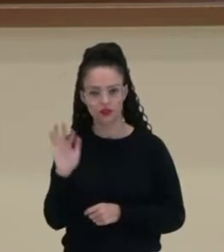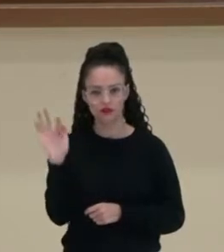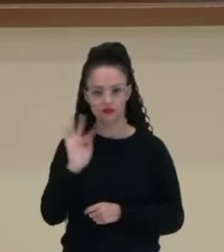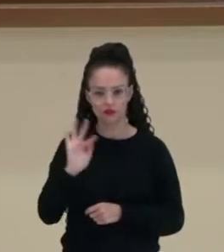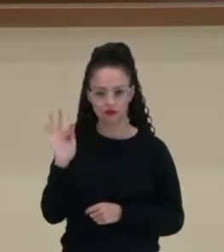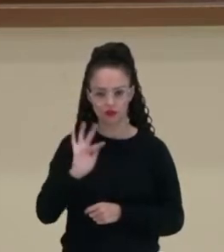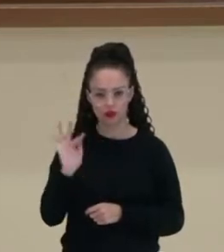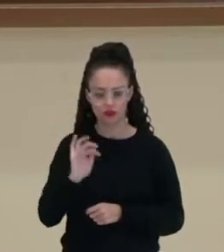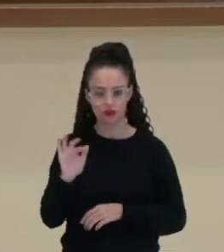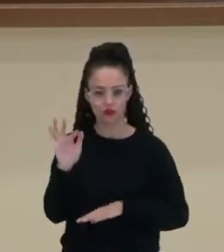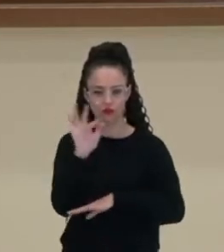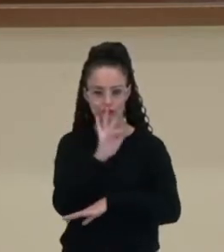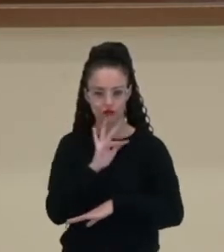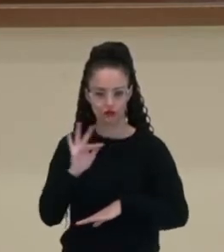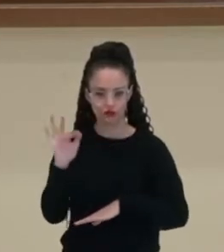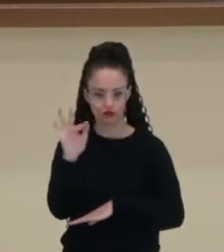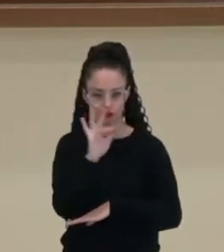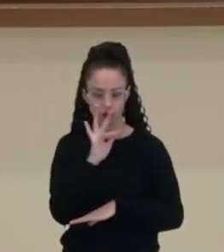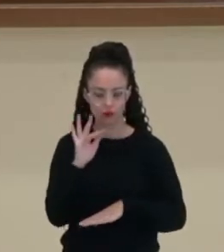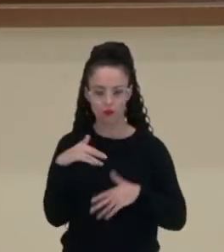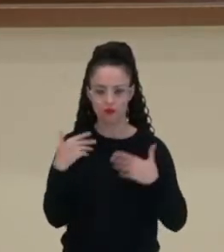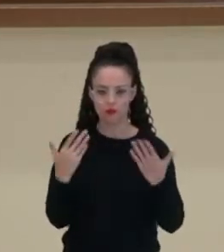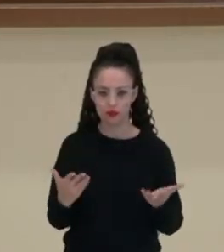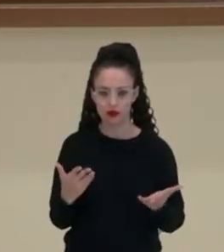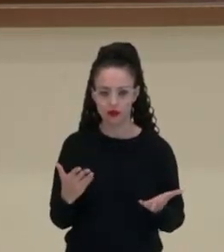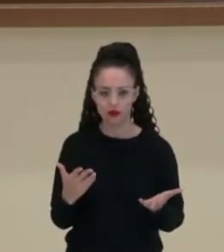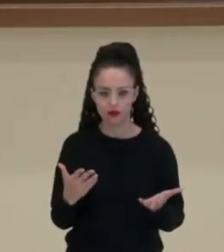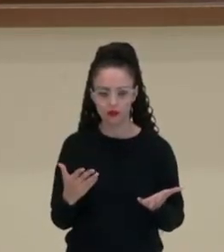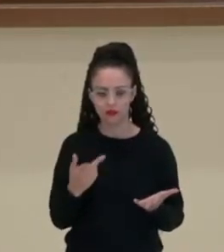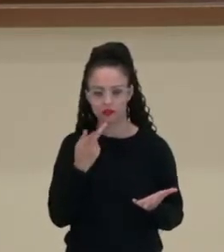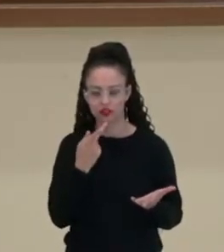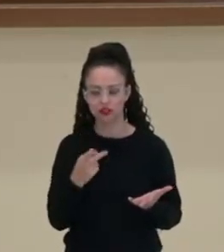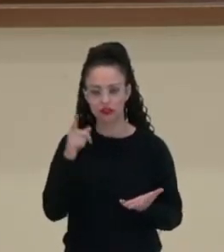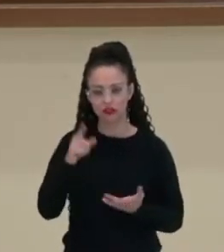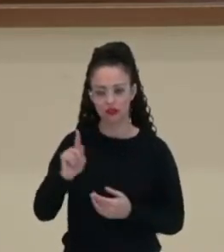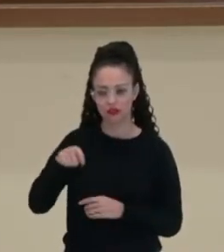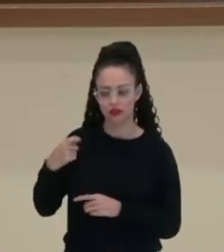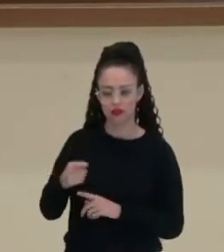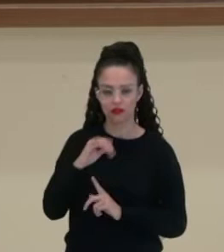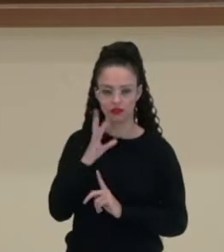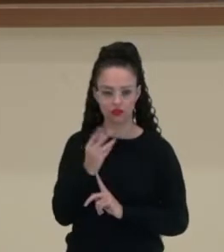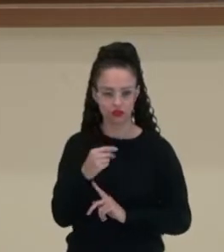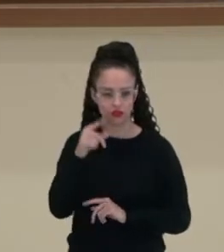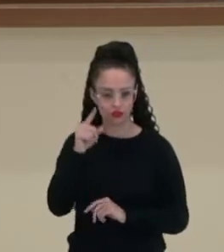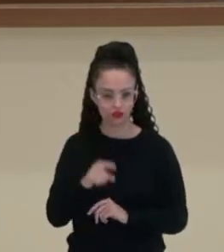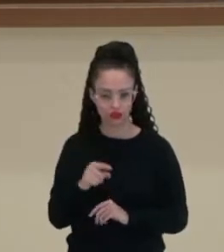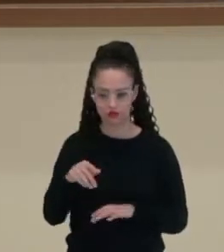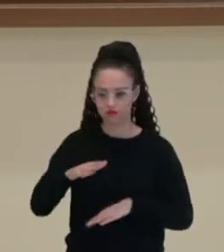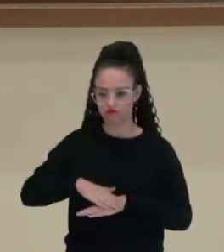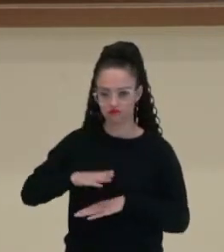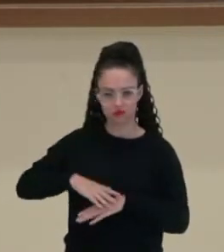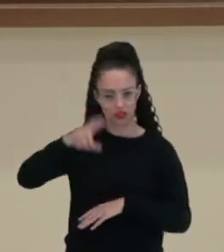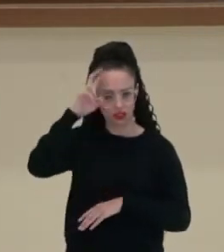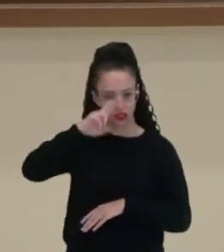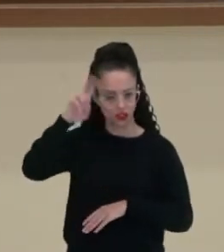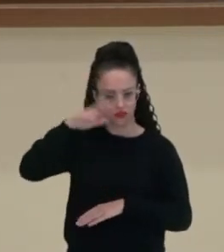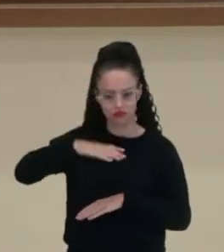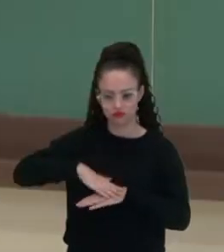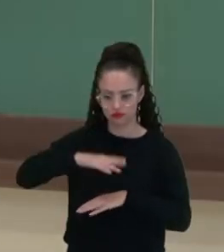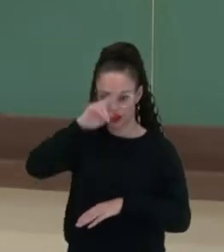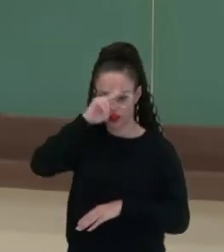formação formal, né, para dizer que ele é um artista, né? Então, eles são autodidatas, né? Eles